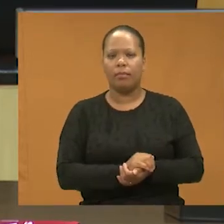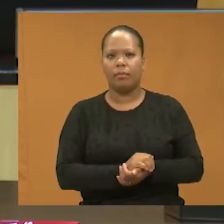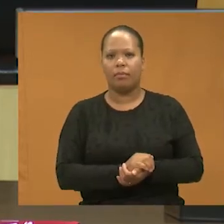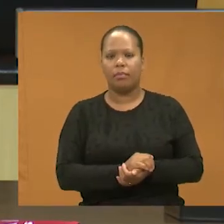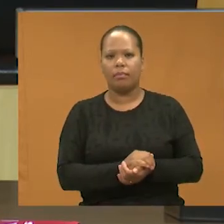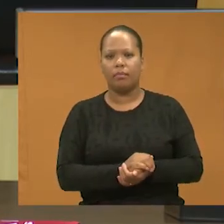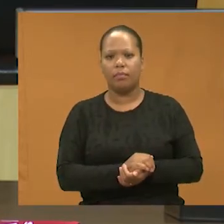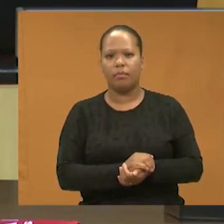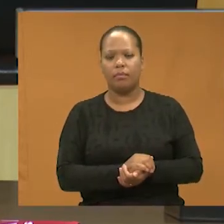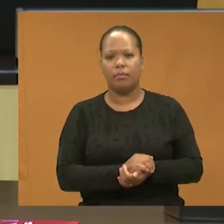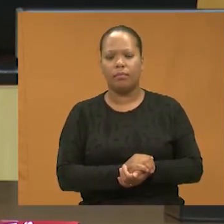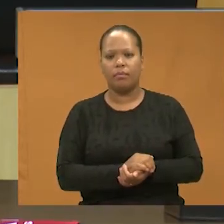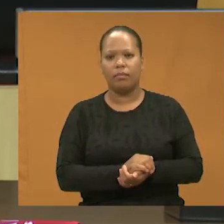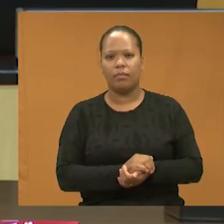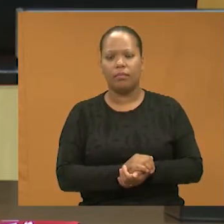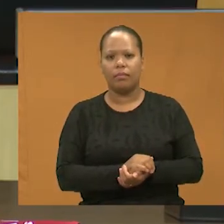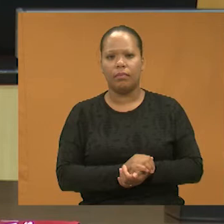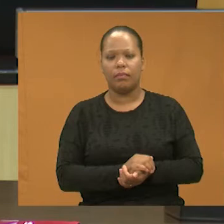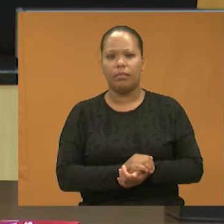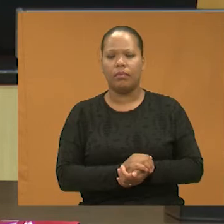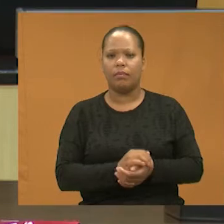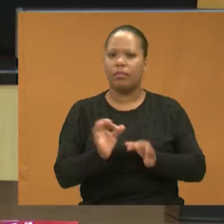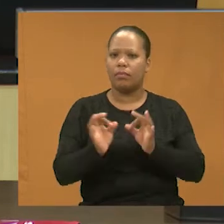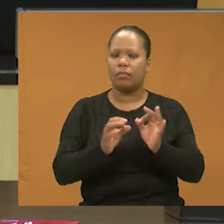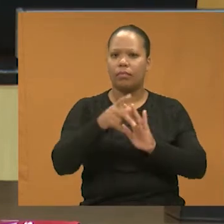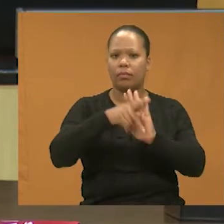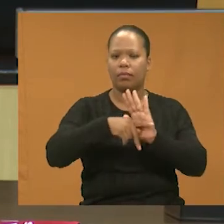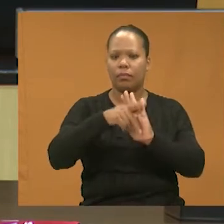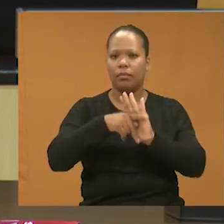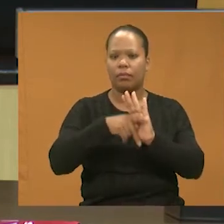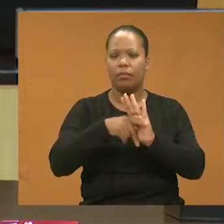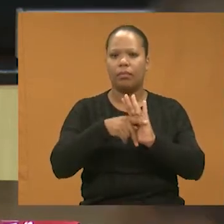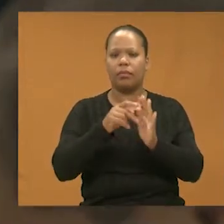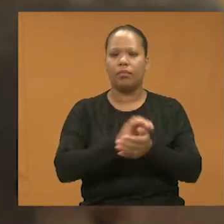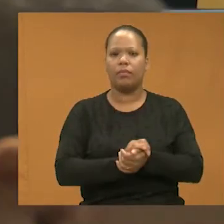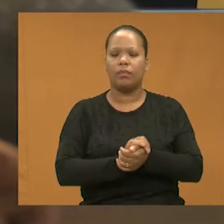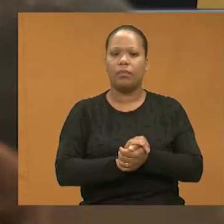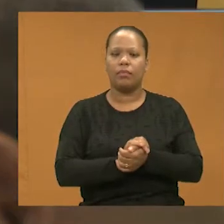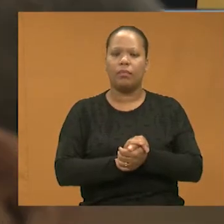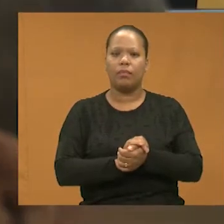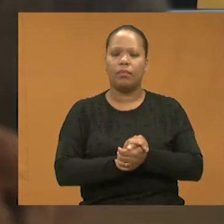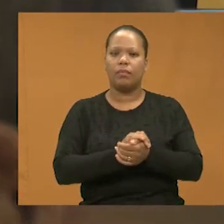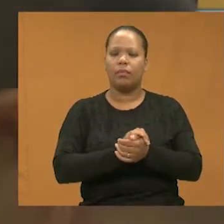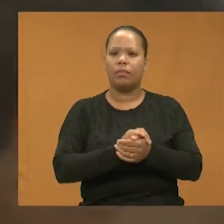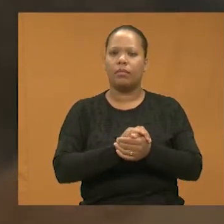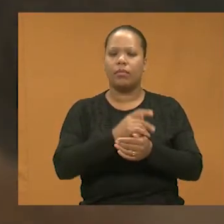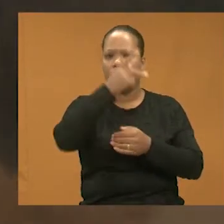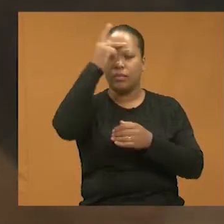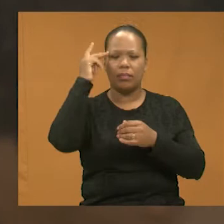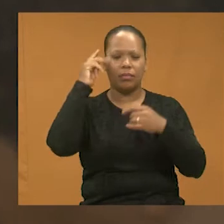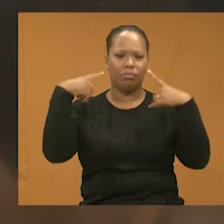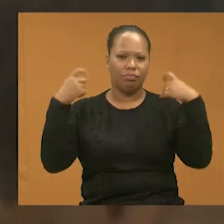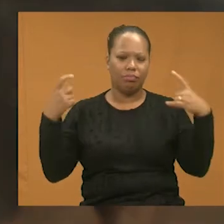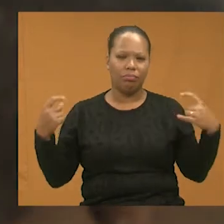implantação na cidade de Jacareí de programas de combate à desobediência do sossego alheio, nos moldes do PROERD e